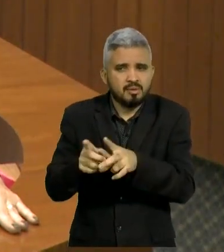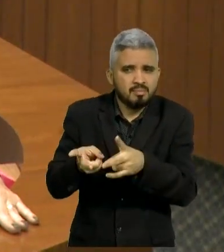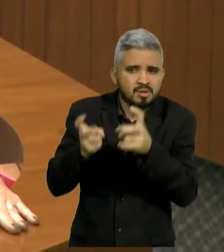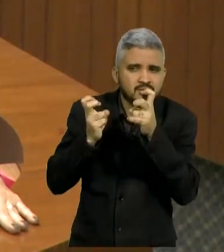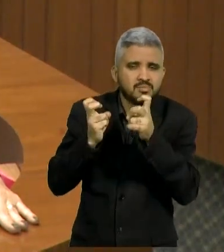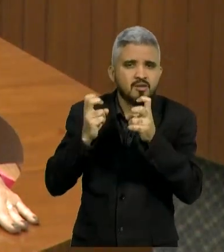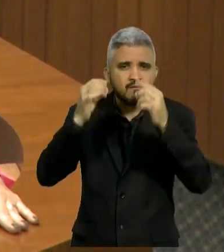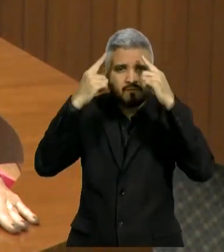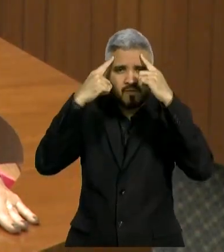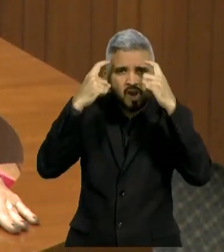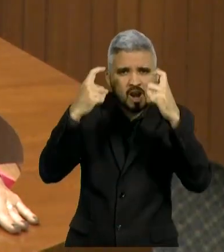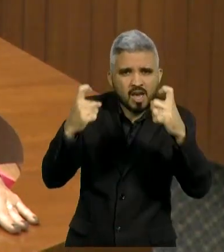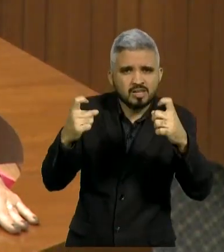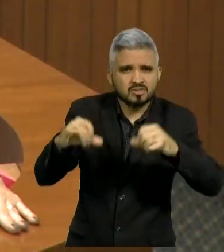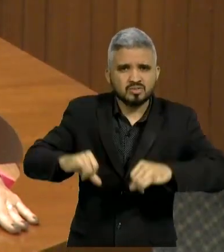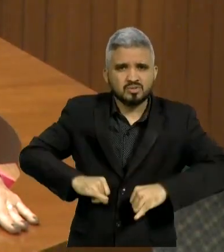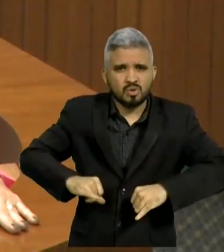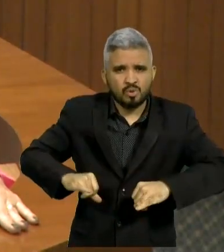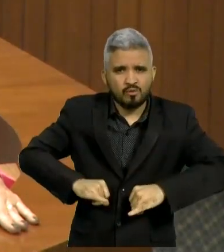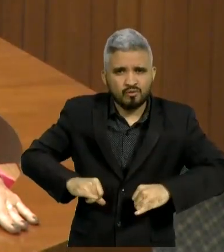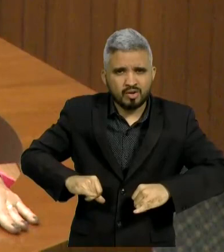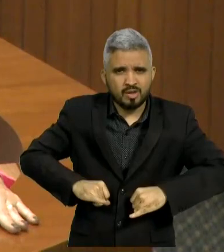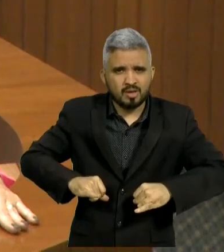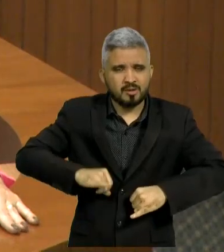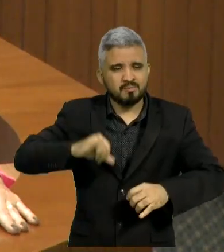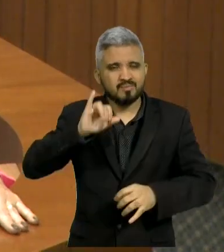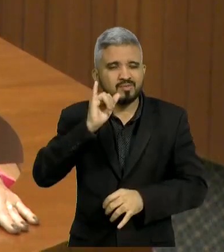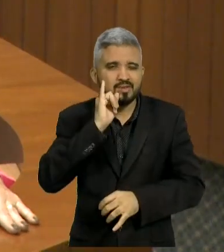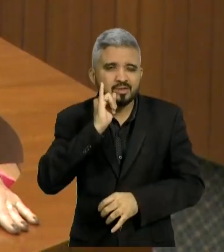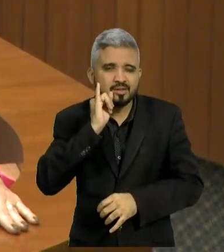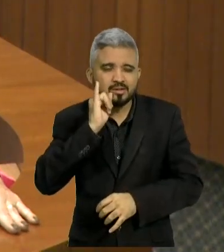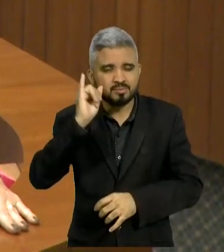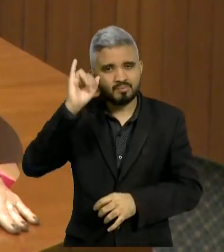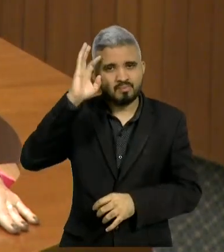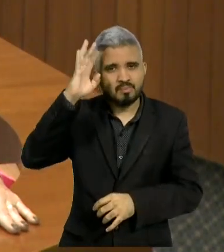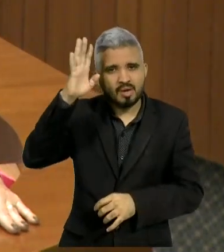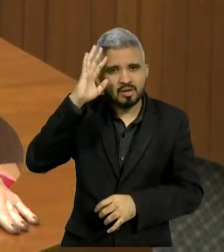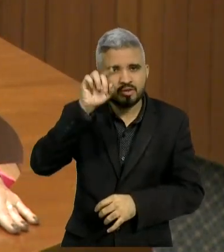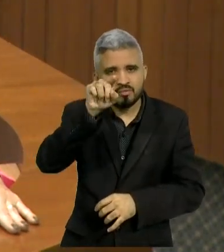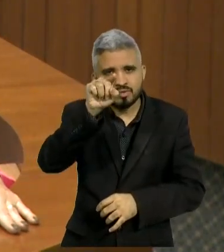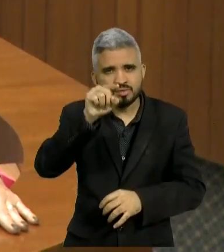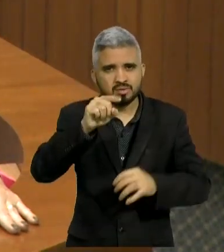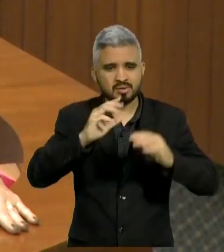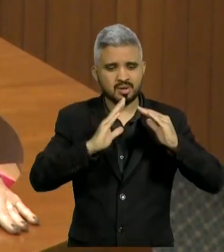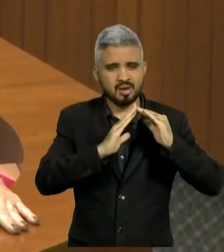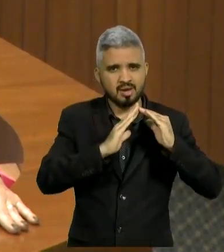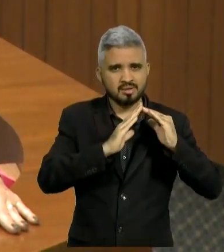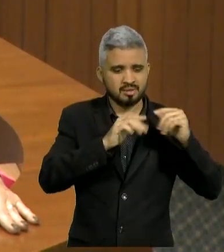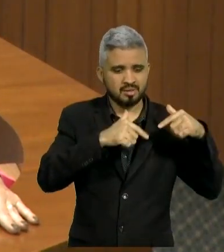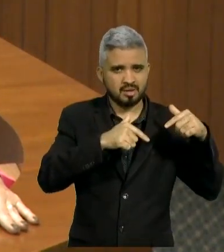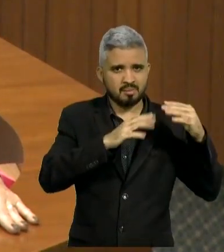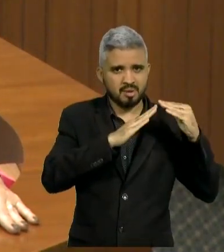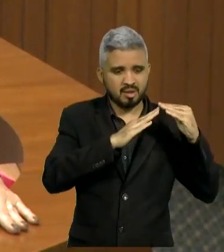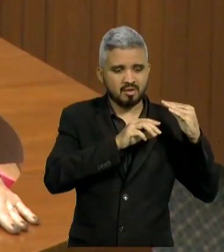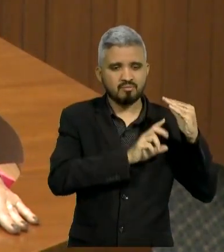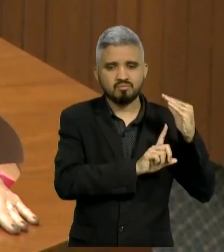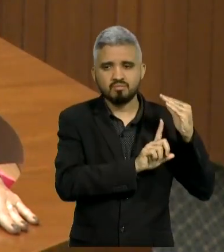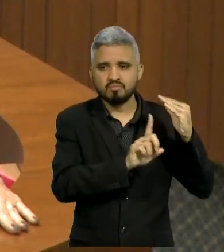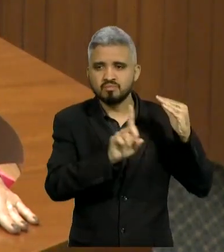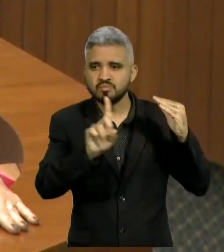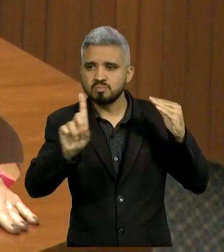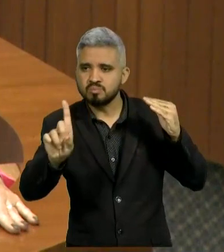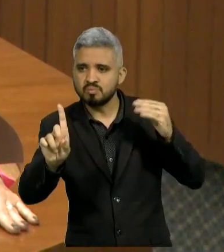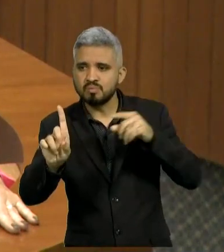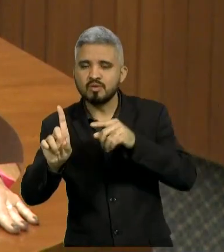trabalho, você ir lá na ponta, na periferia, visitar uma residência em que a criança ela